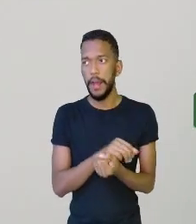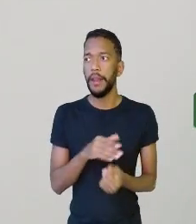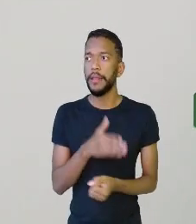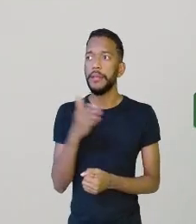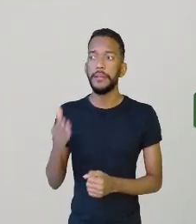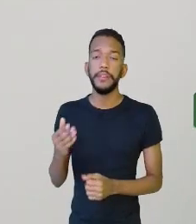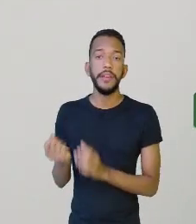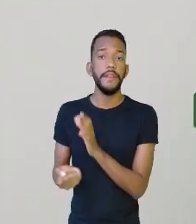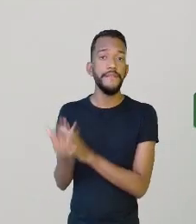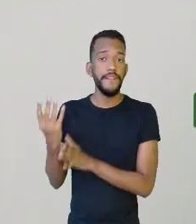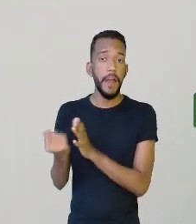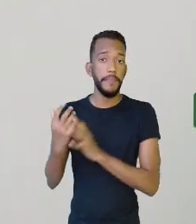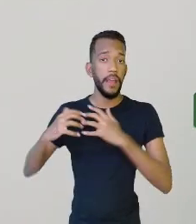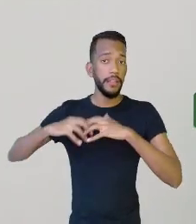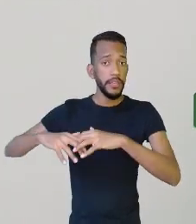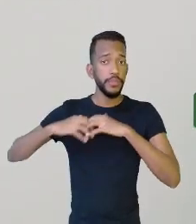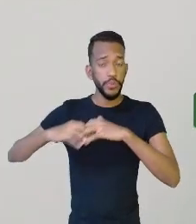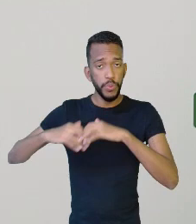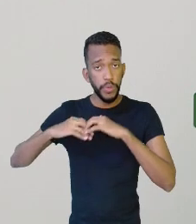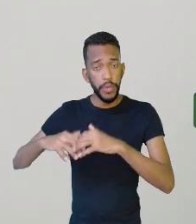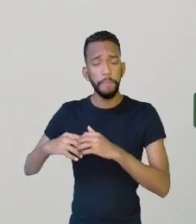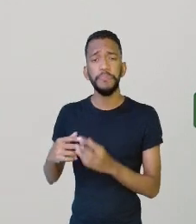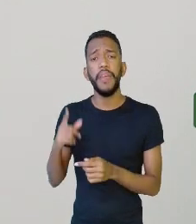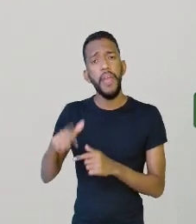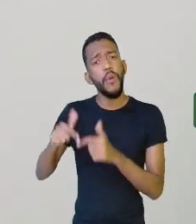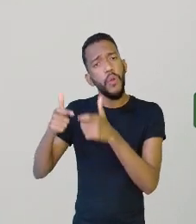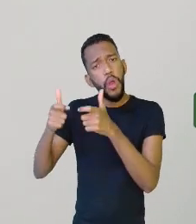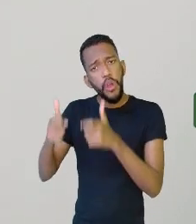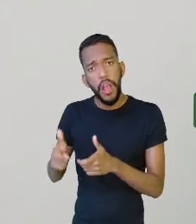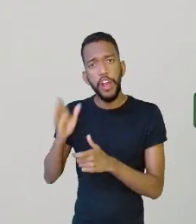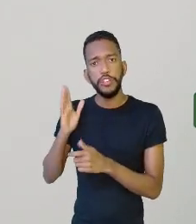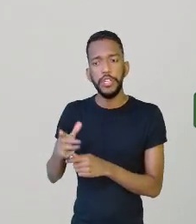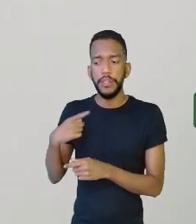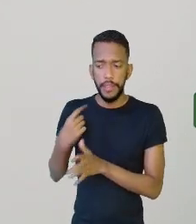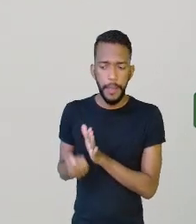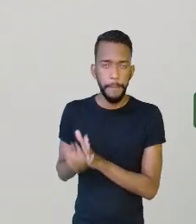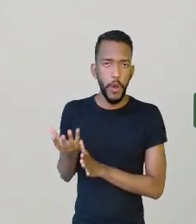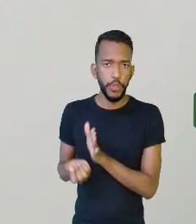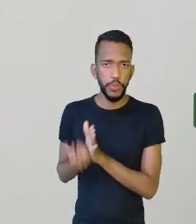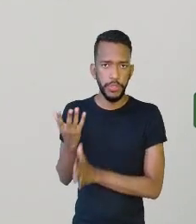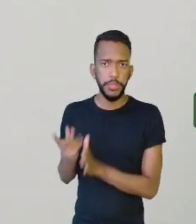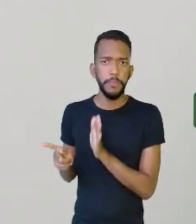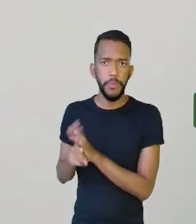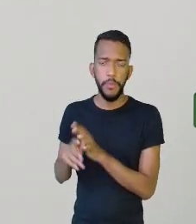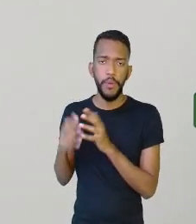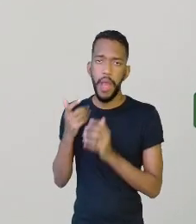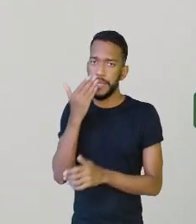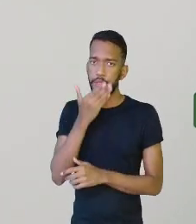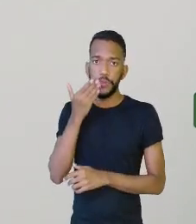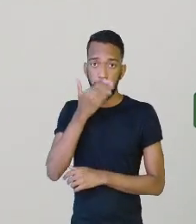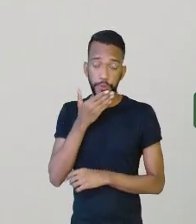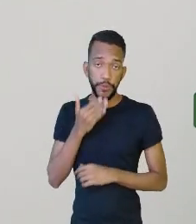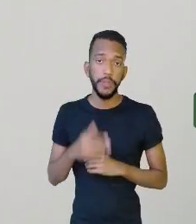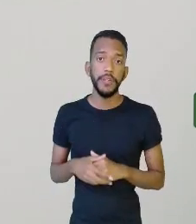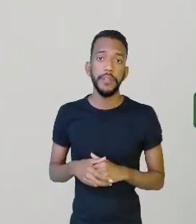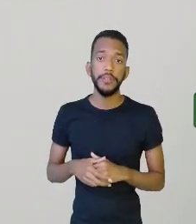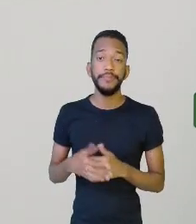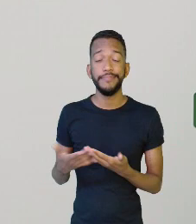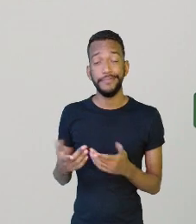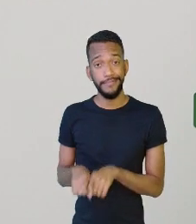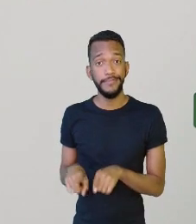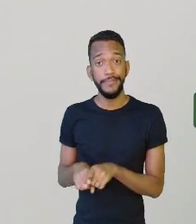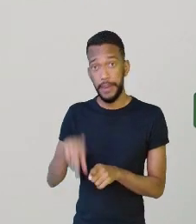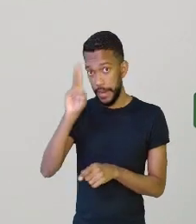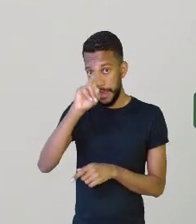a fábrica de açúcar, que era o local onde era realmente produzido o açúcar. E lembra